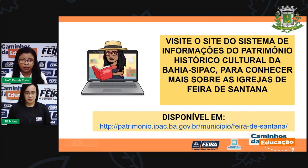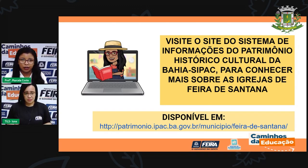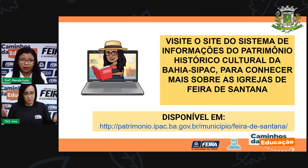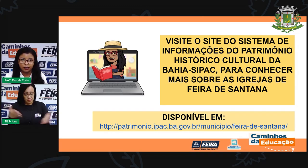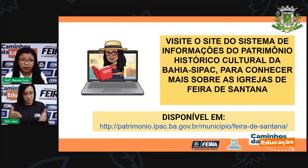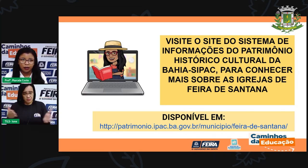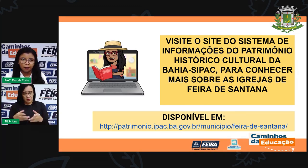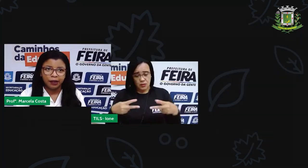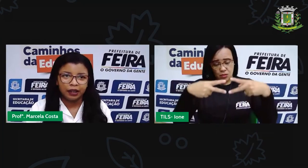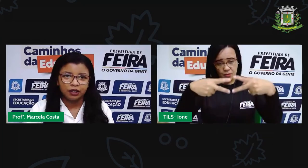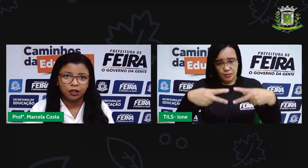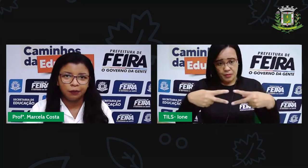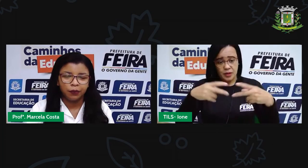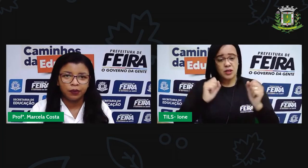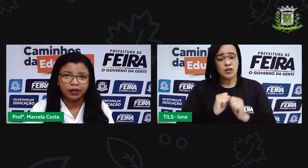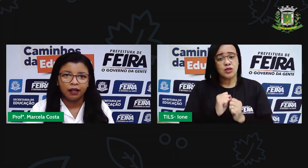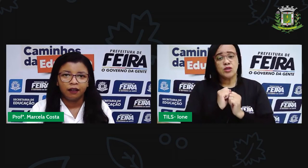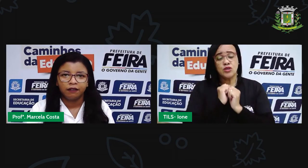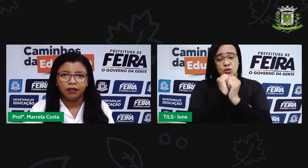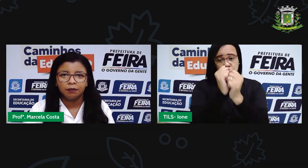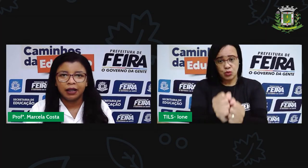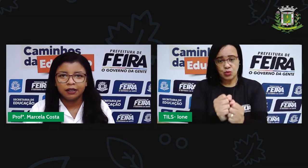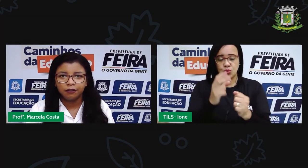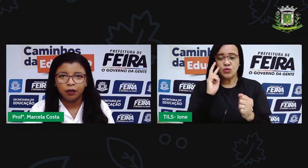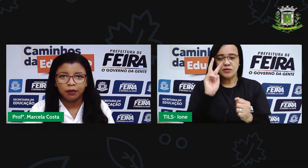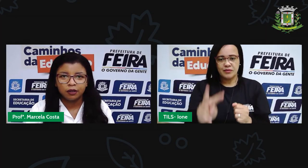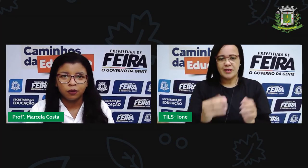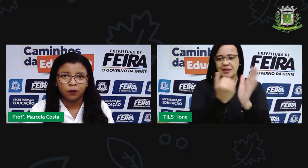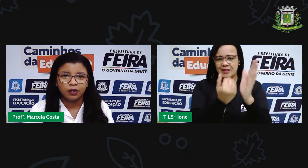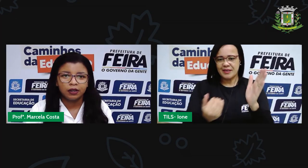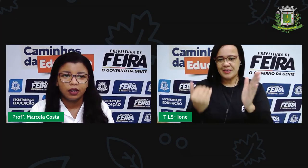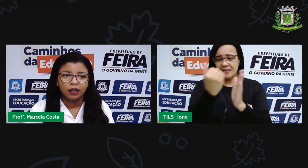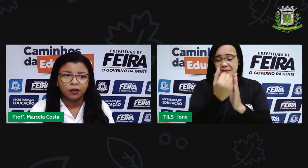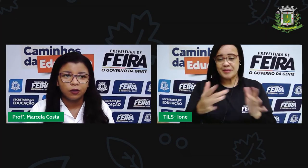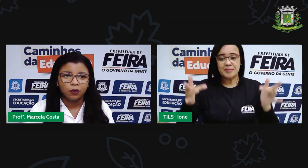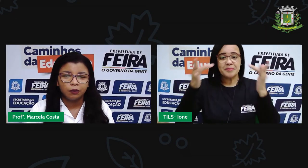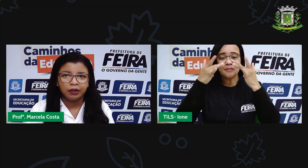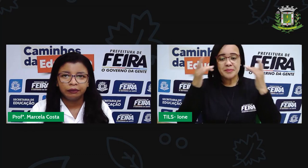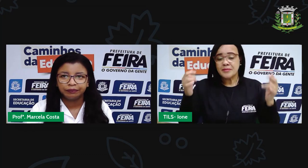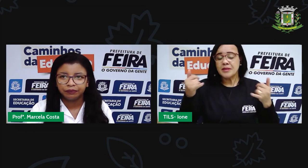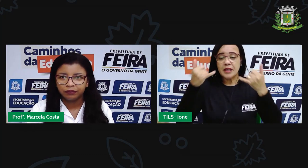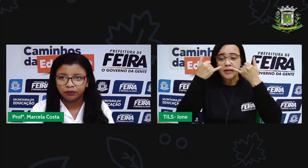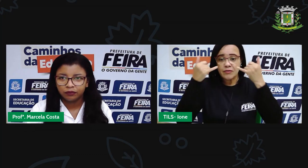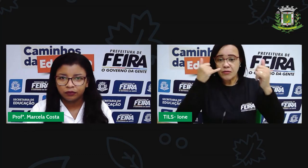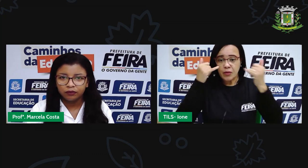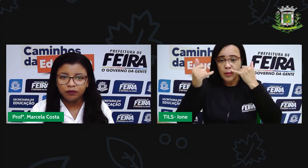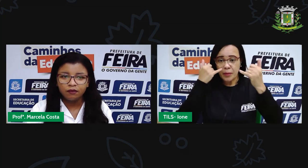com vocês para que a gente possa ver mais informações sobre